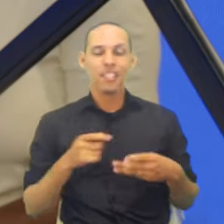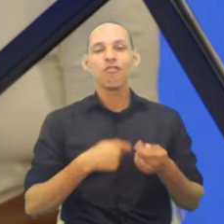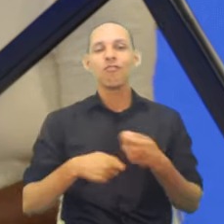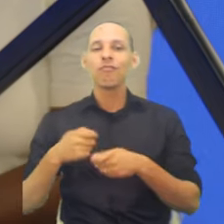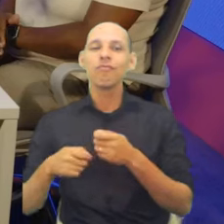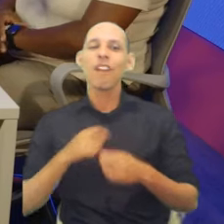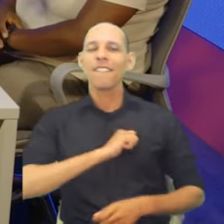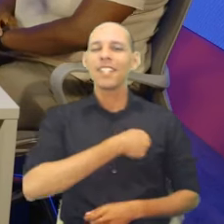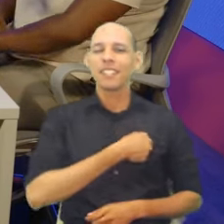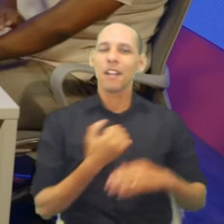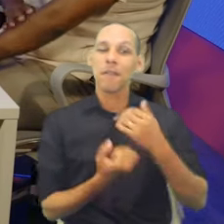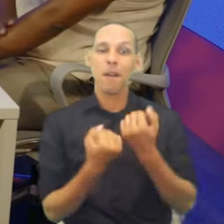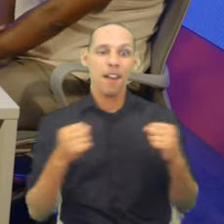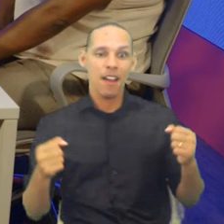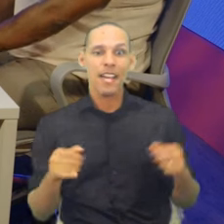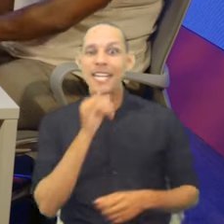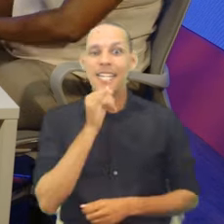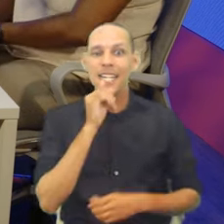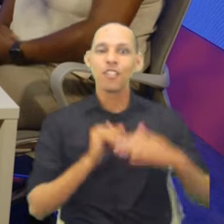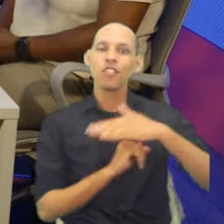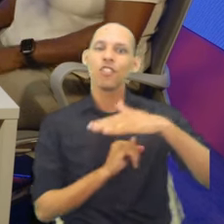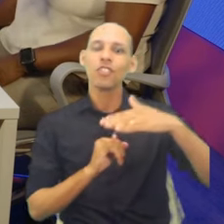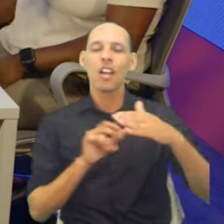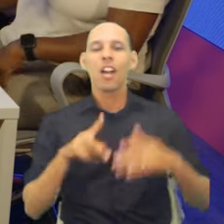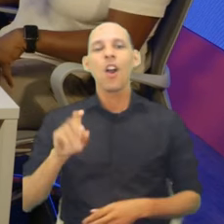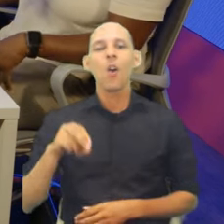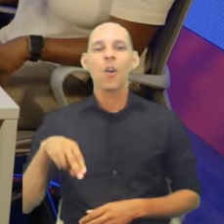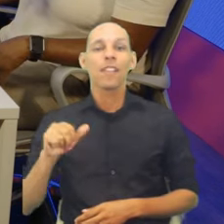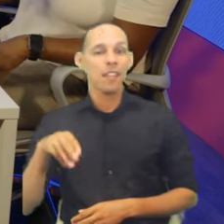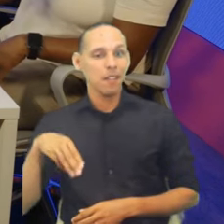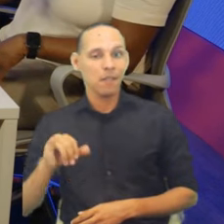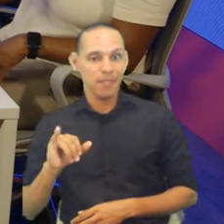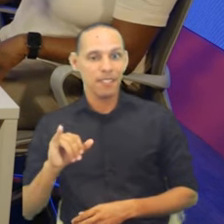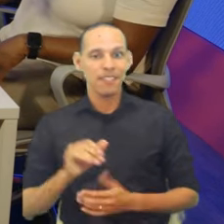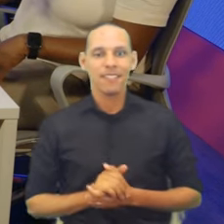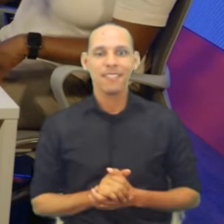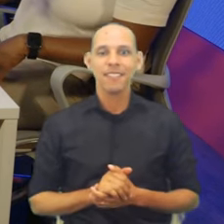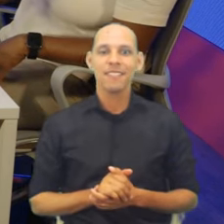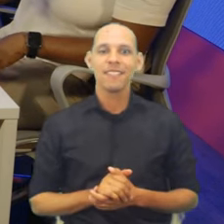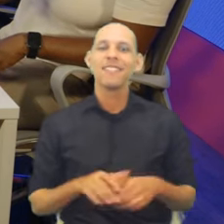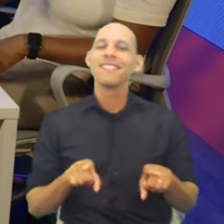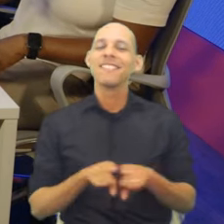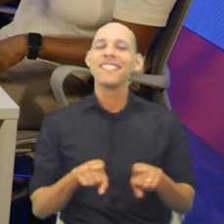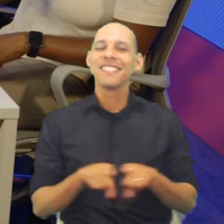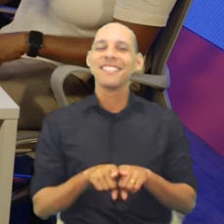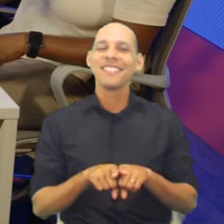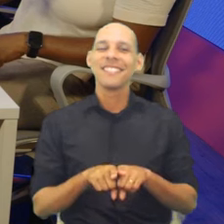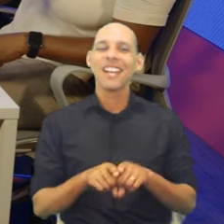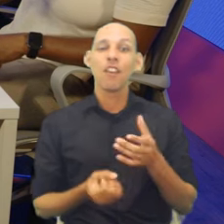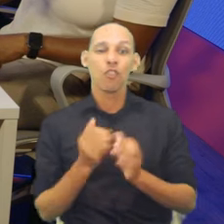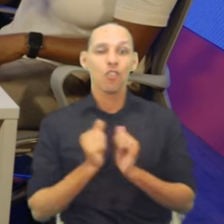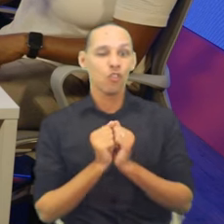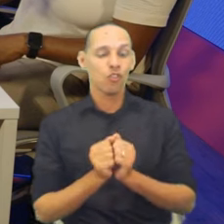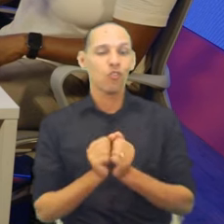grandes empresas como Instituto em Otim Future Carbon kunumi sa vale e também é fundadora